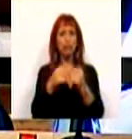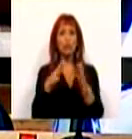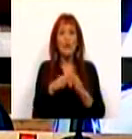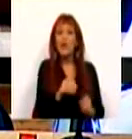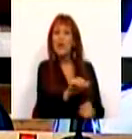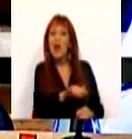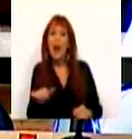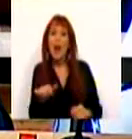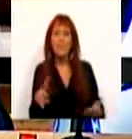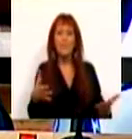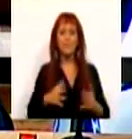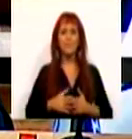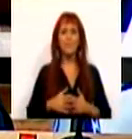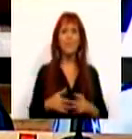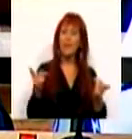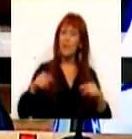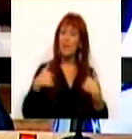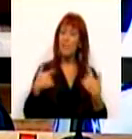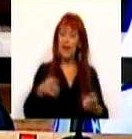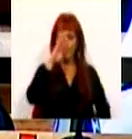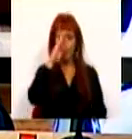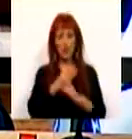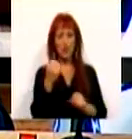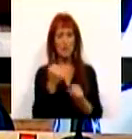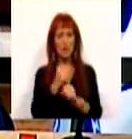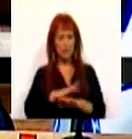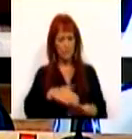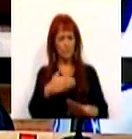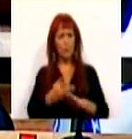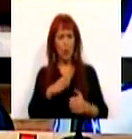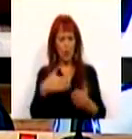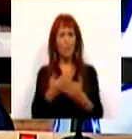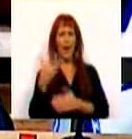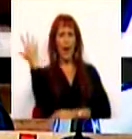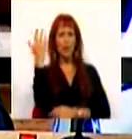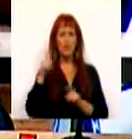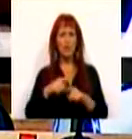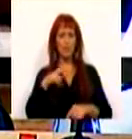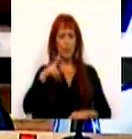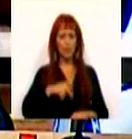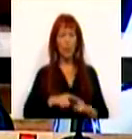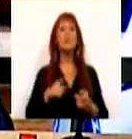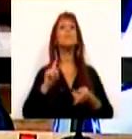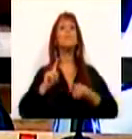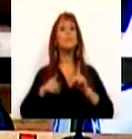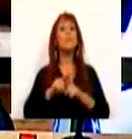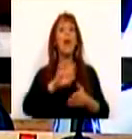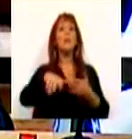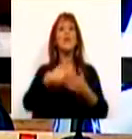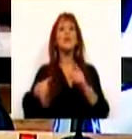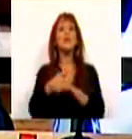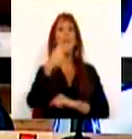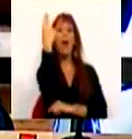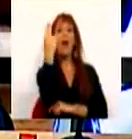região. Também estamos empenhados na missão de reforçar a oferta cultural nacional, que passará pelo Plano Nacional